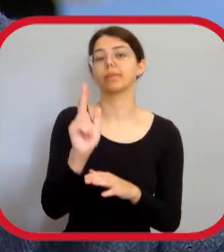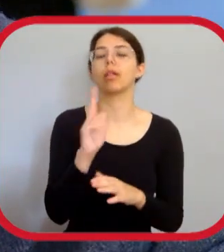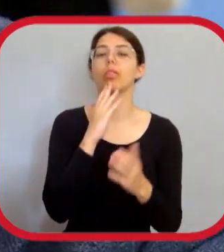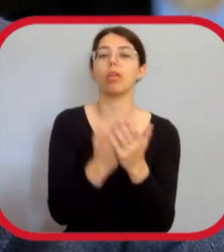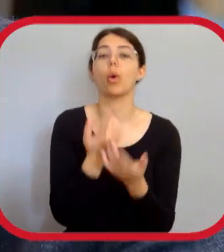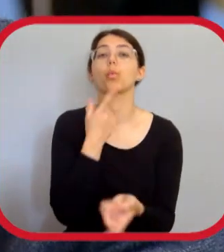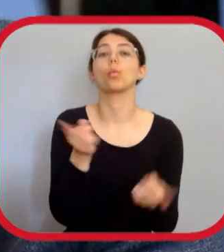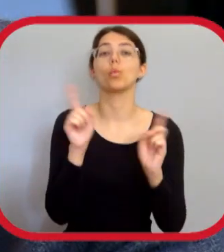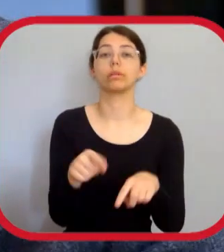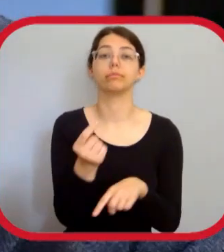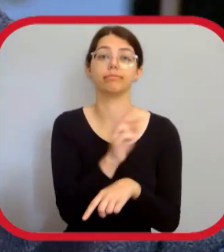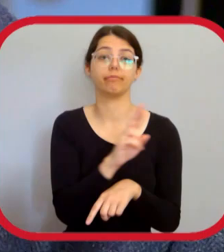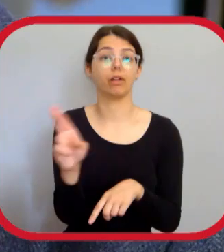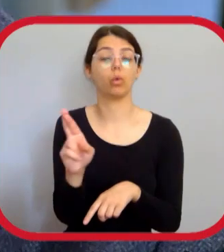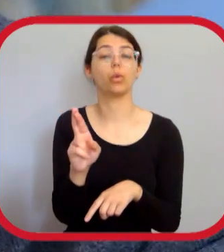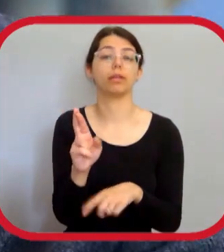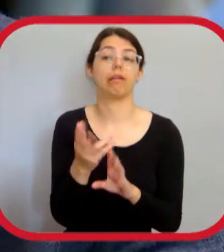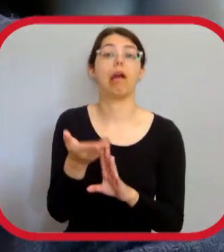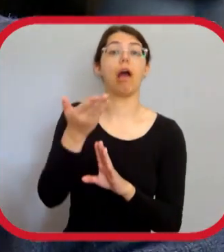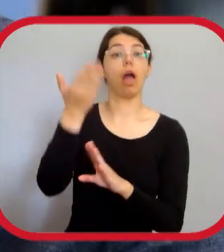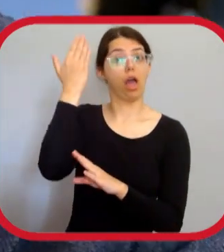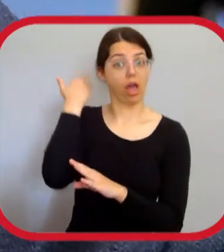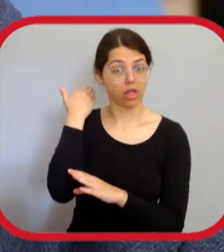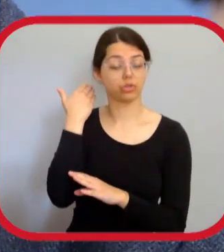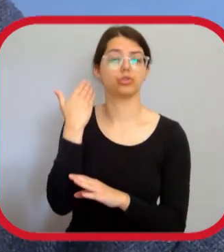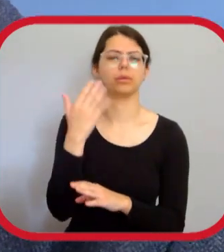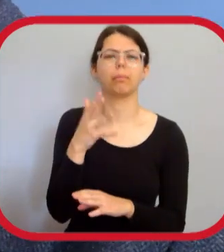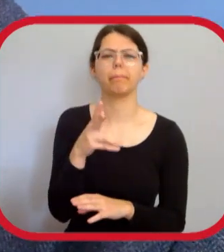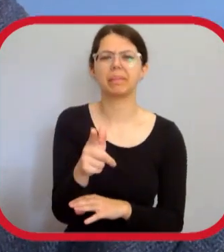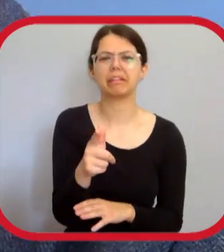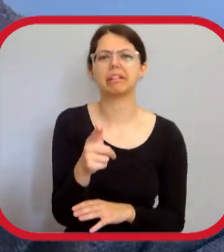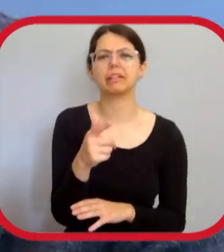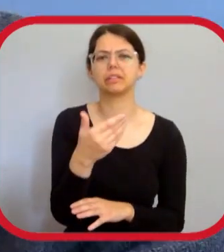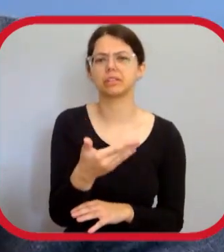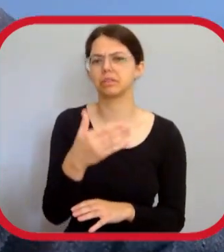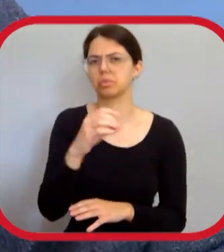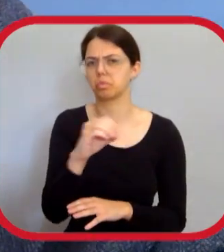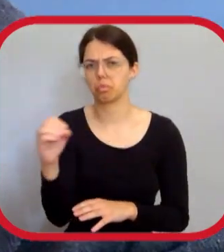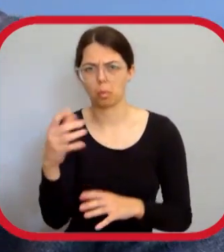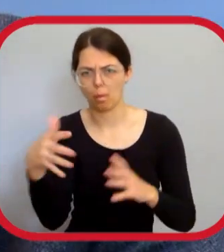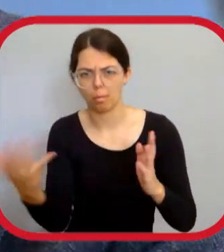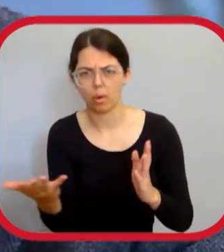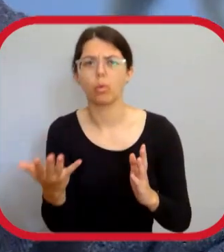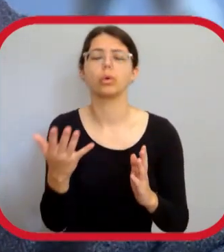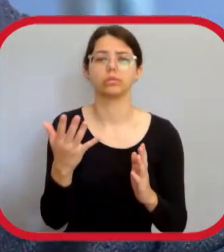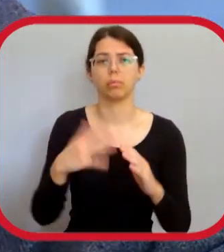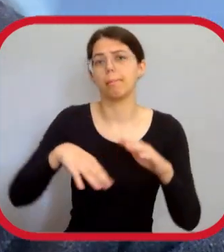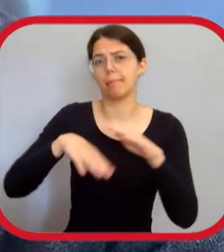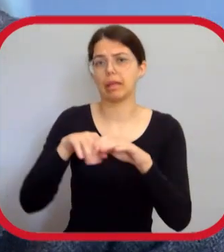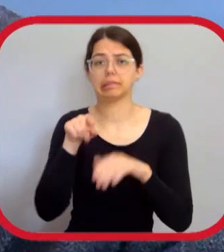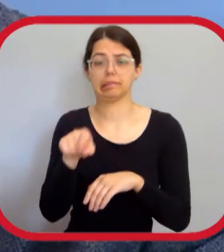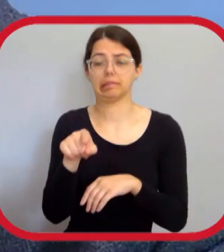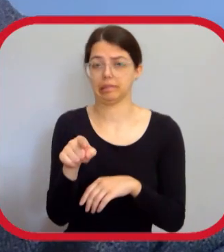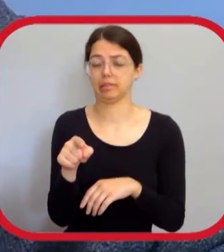vai novamente indexar o valor das propinas ao valor que nós tínhamos anteriormente, 1.100 e qualquer coisa, ou chegar